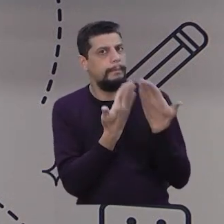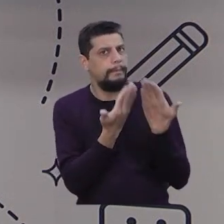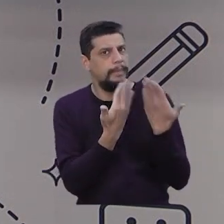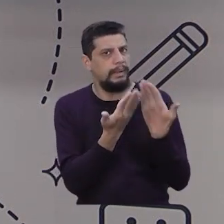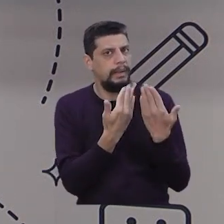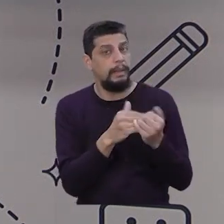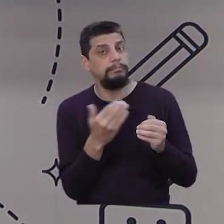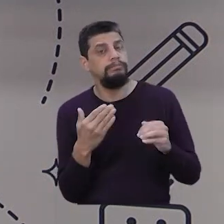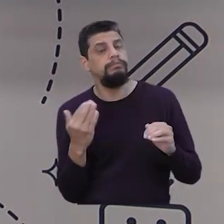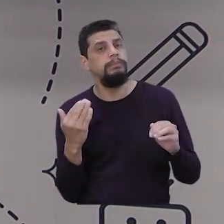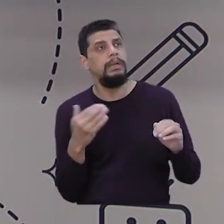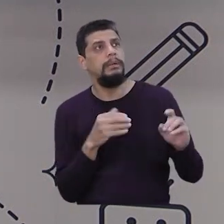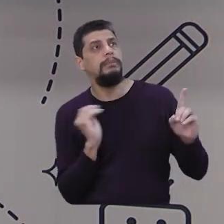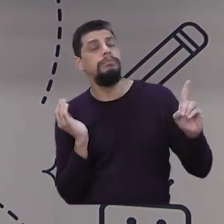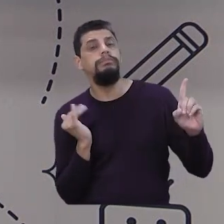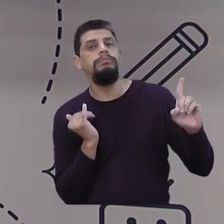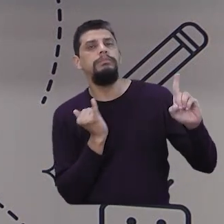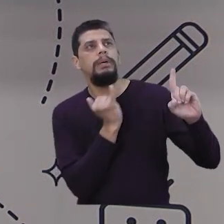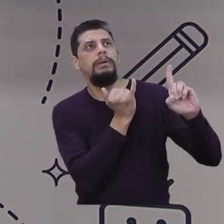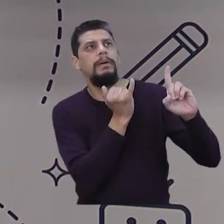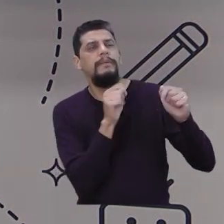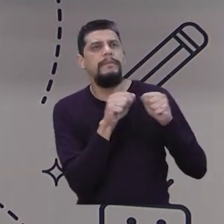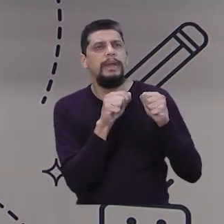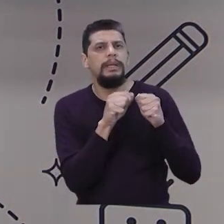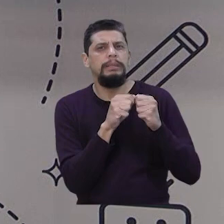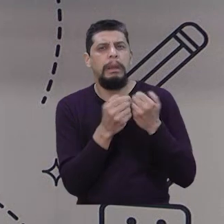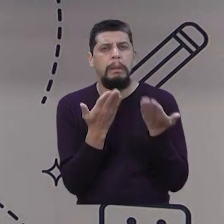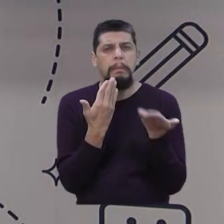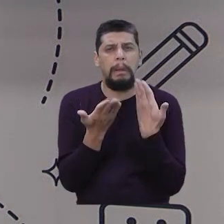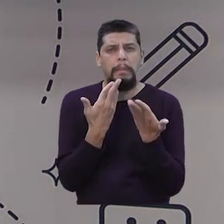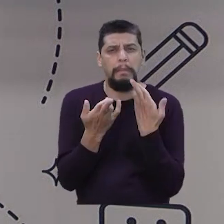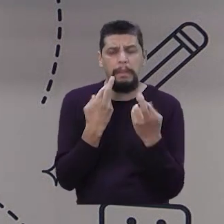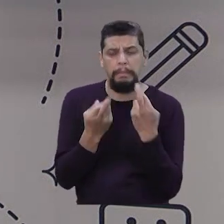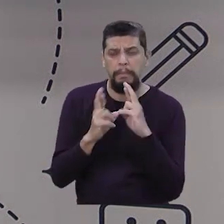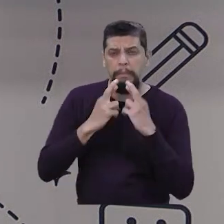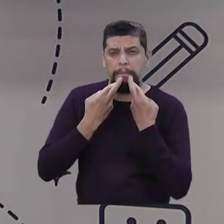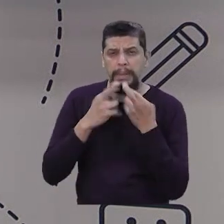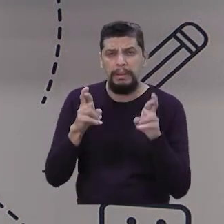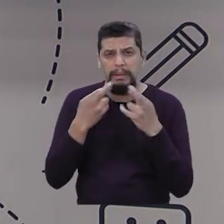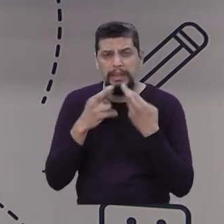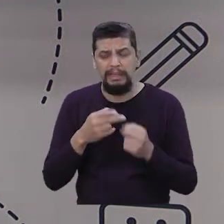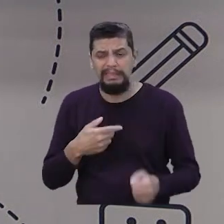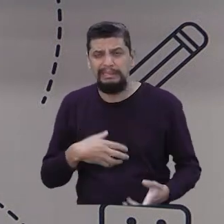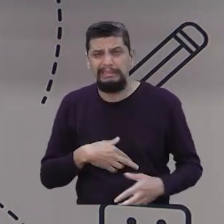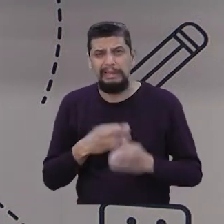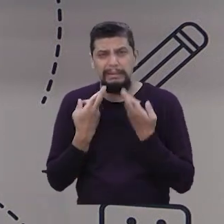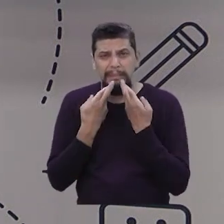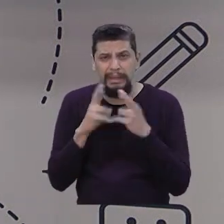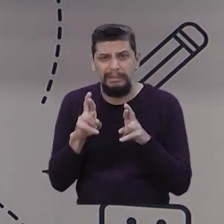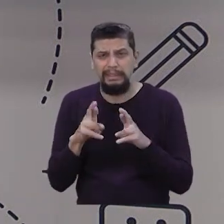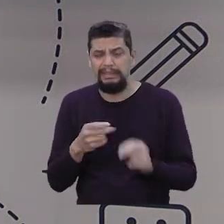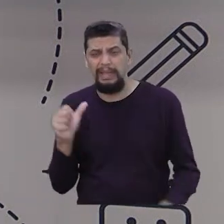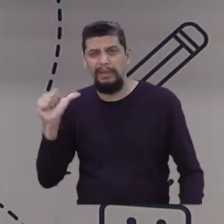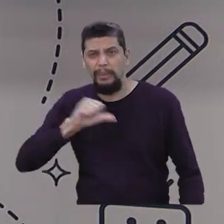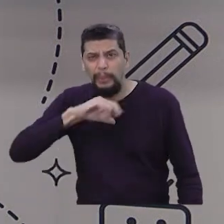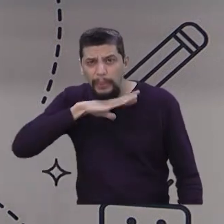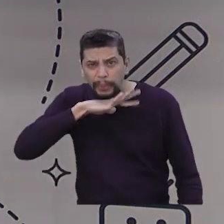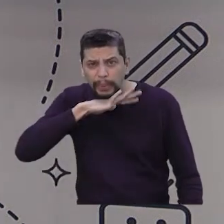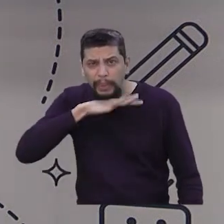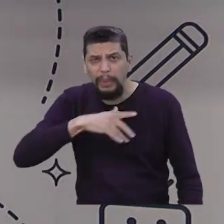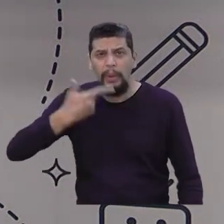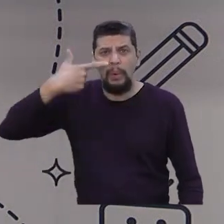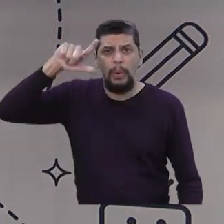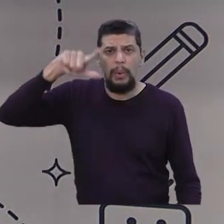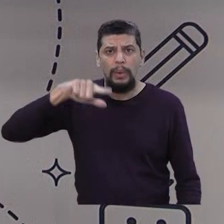Sim, ele foi lá e fez um monte de lamentações. Ele ficou se queixando que não estava bom,